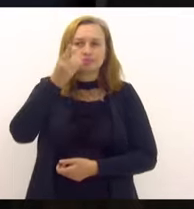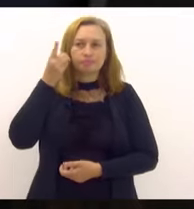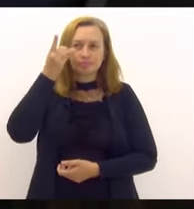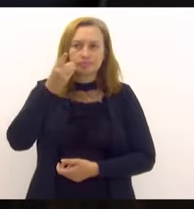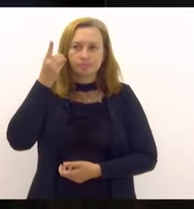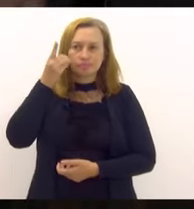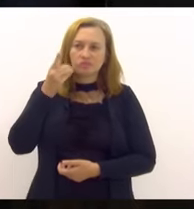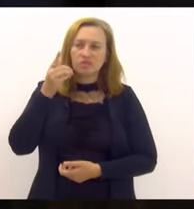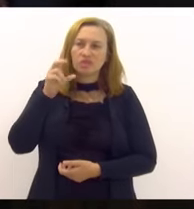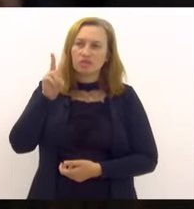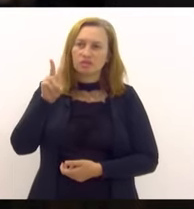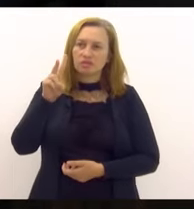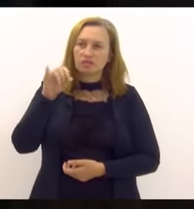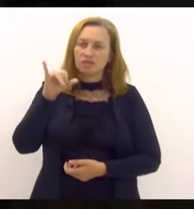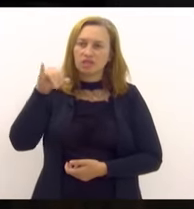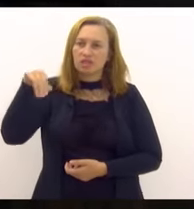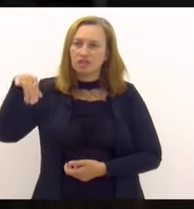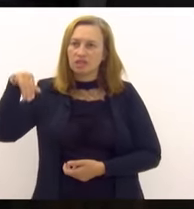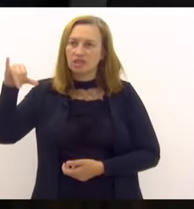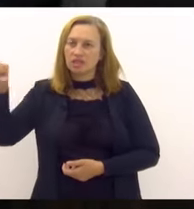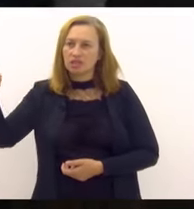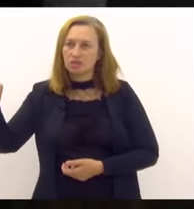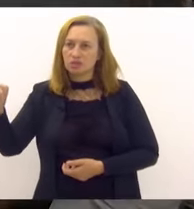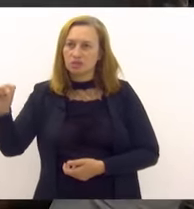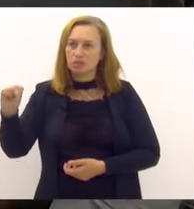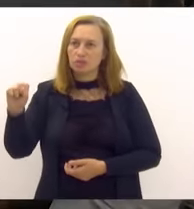Deputado Vinícius Cozzolino.